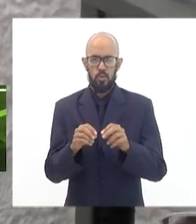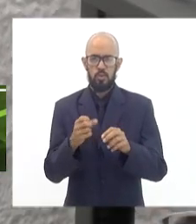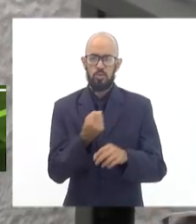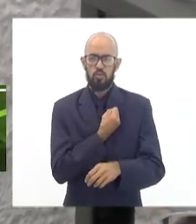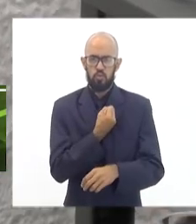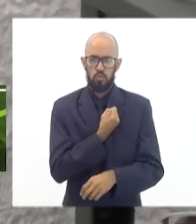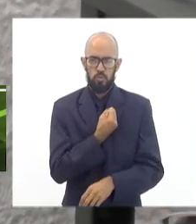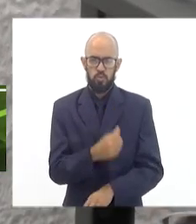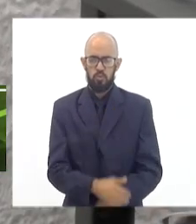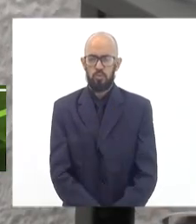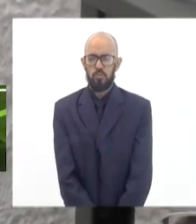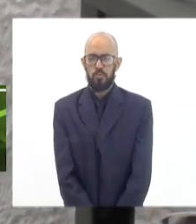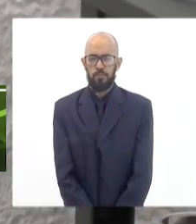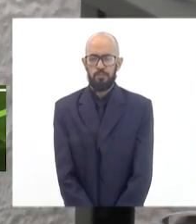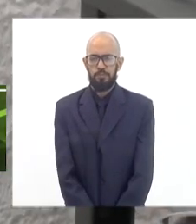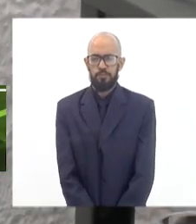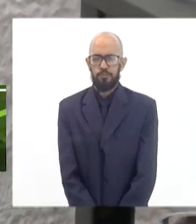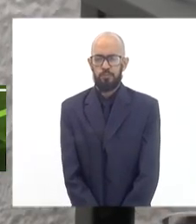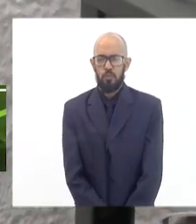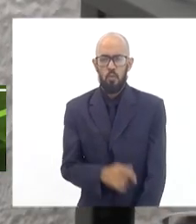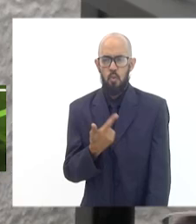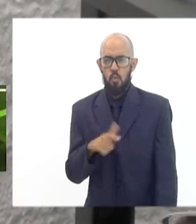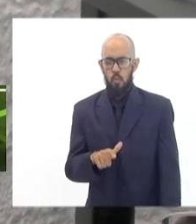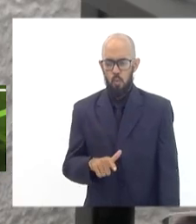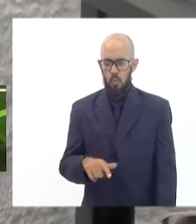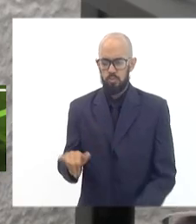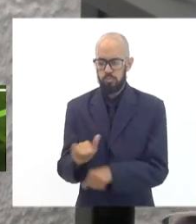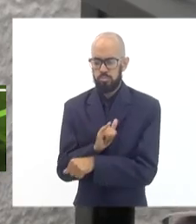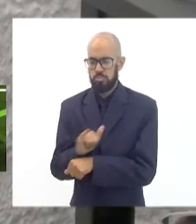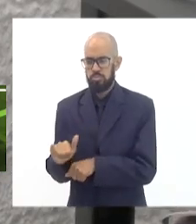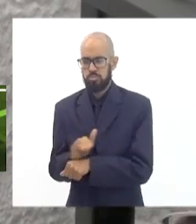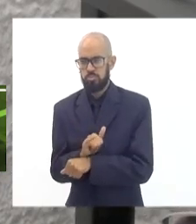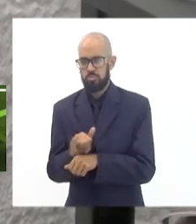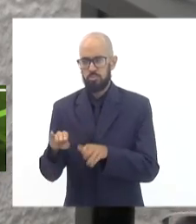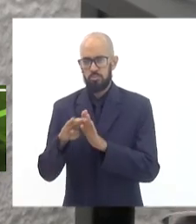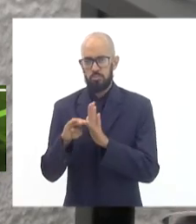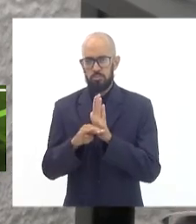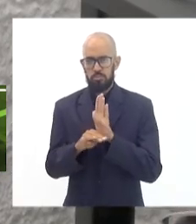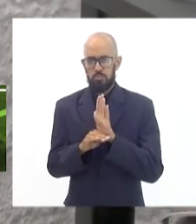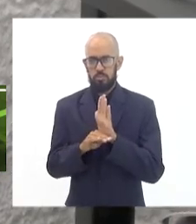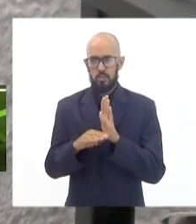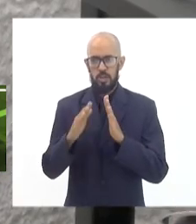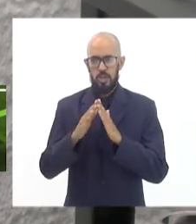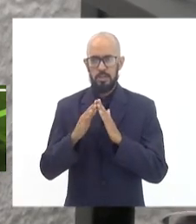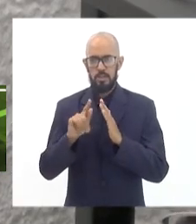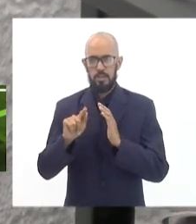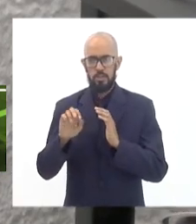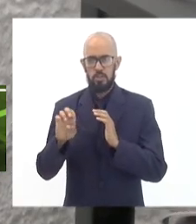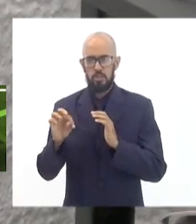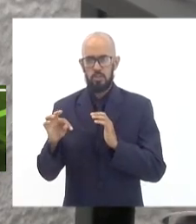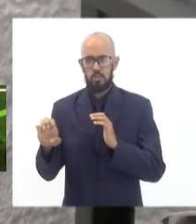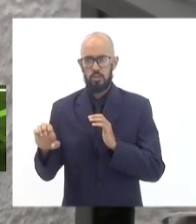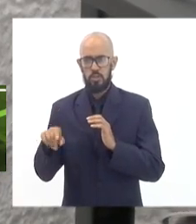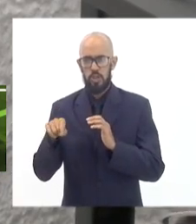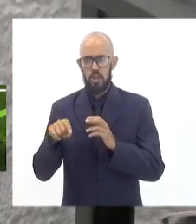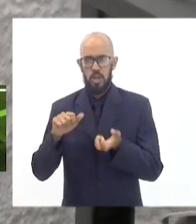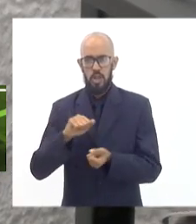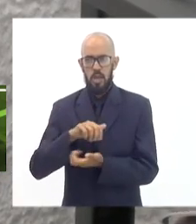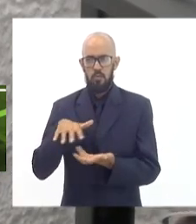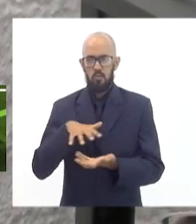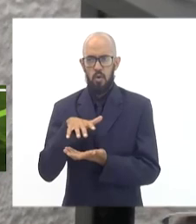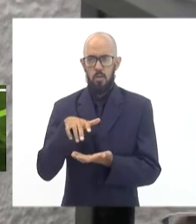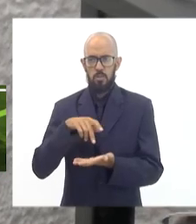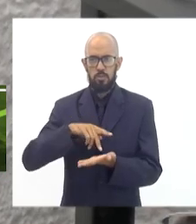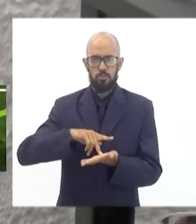necessário o outro braço do programa casa da gente é a reforma de conjuntos habitacionais